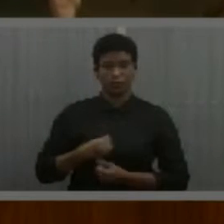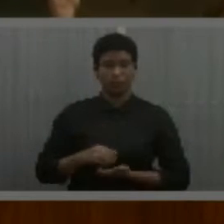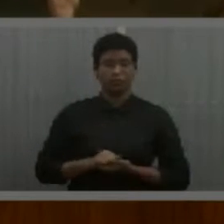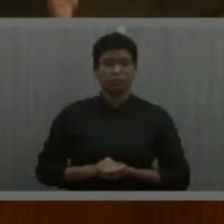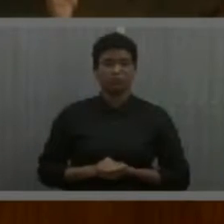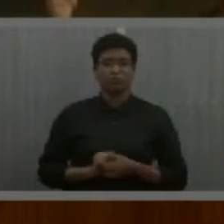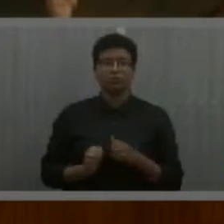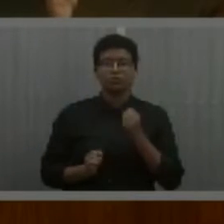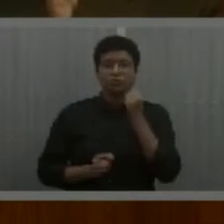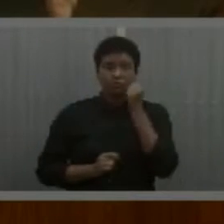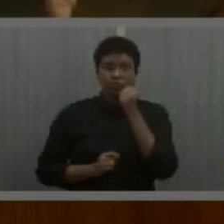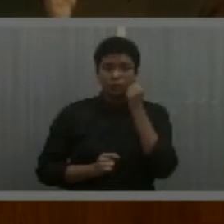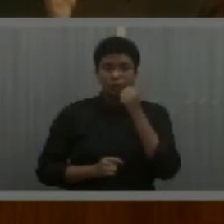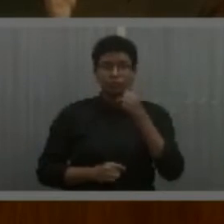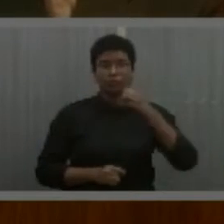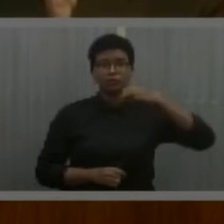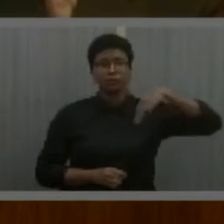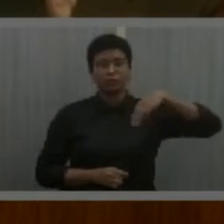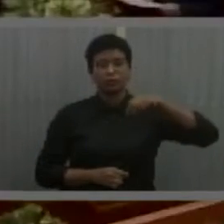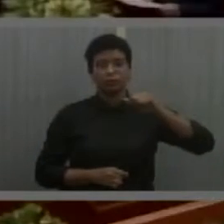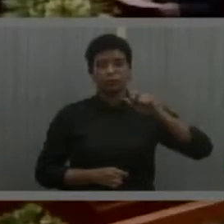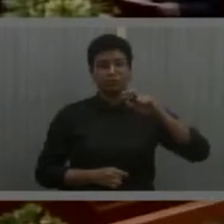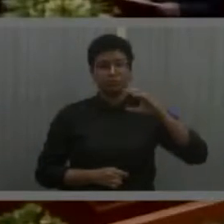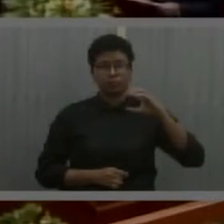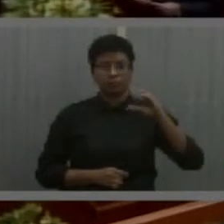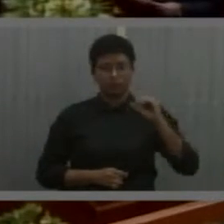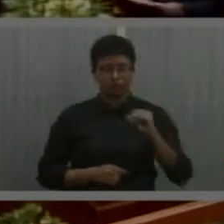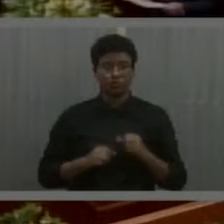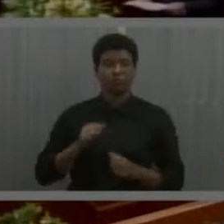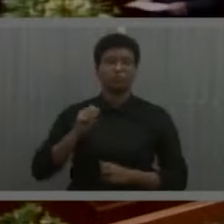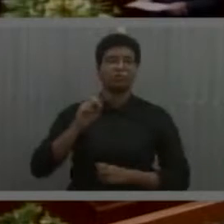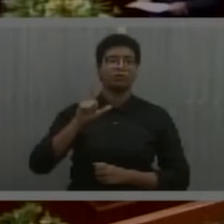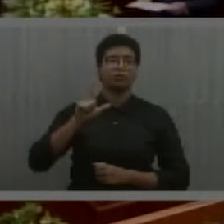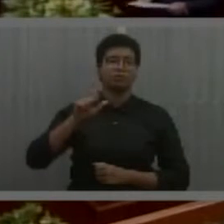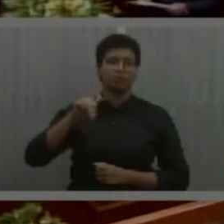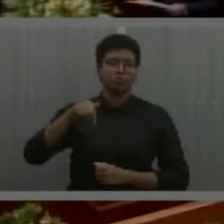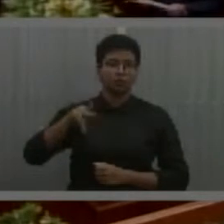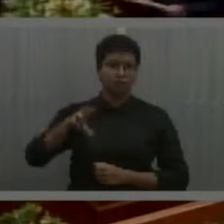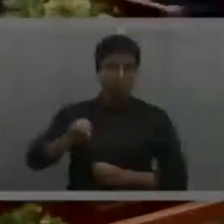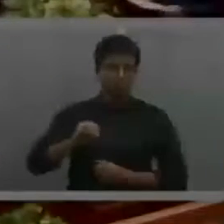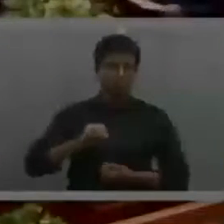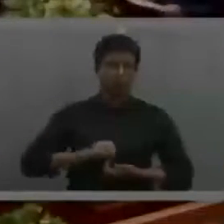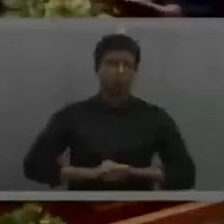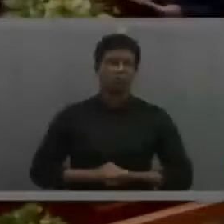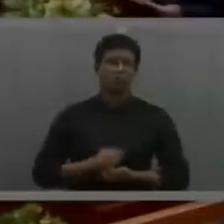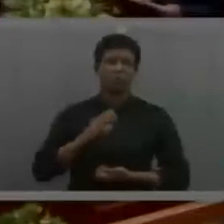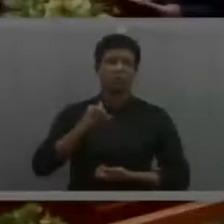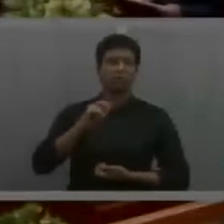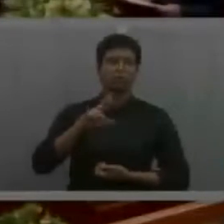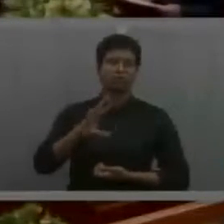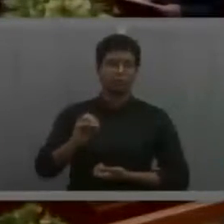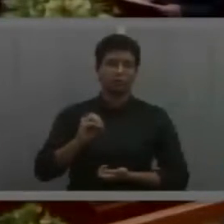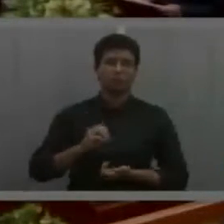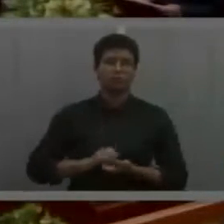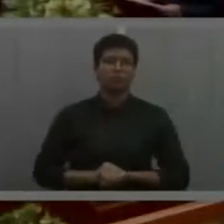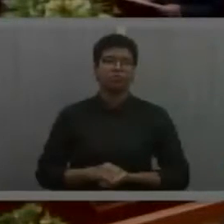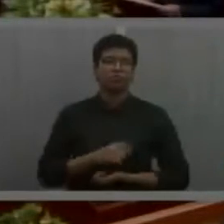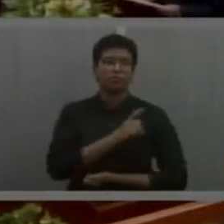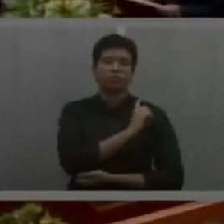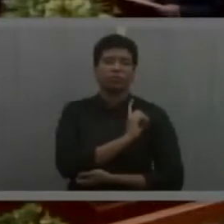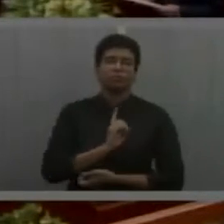dos Trabalhadores, que é um partido que disputou as eleições de 2018 contra o atual